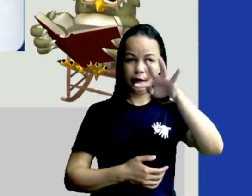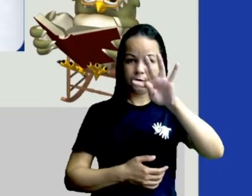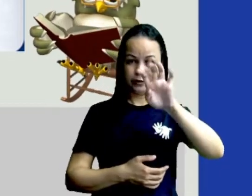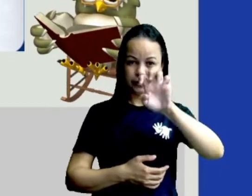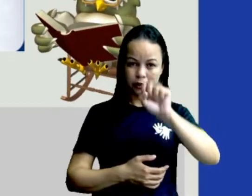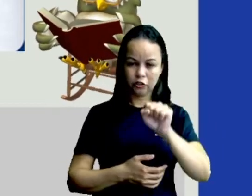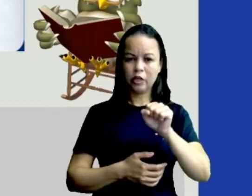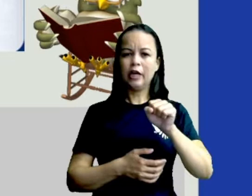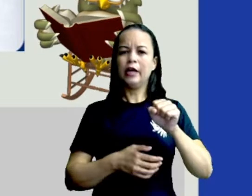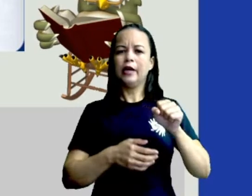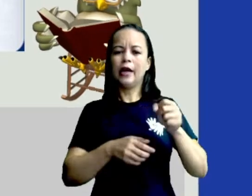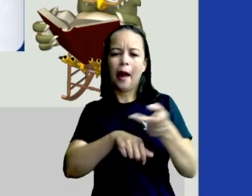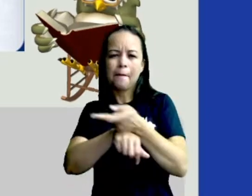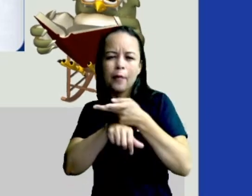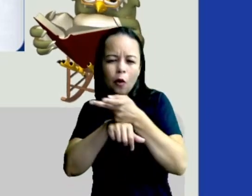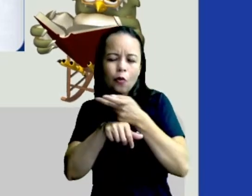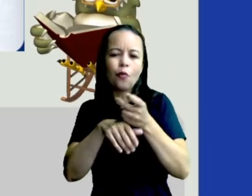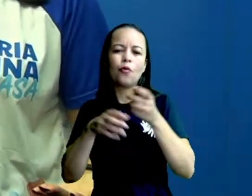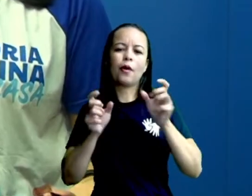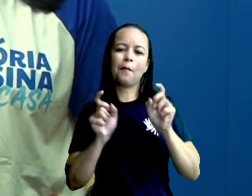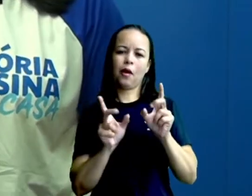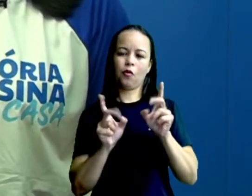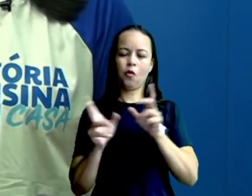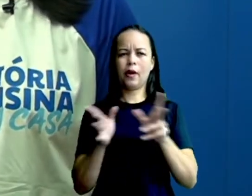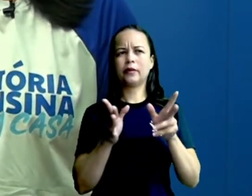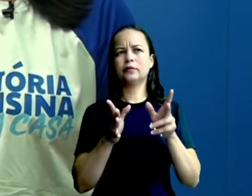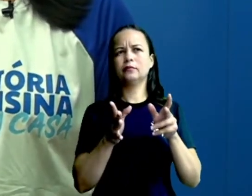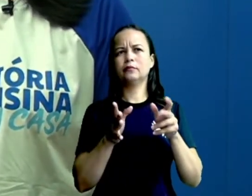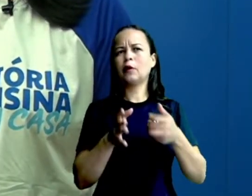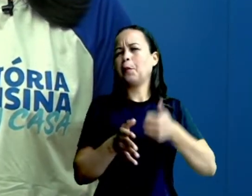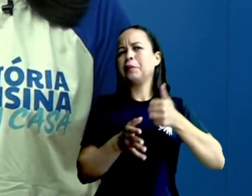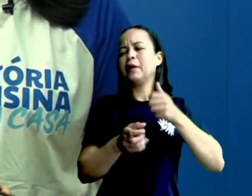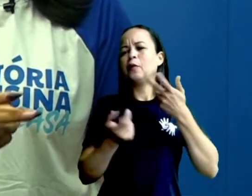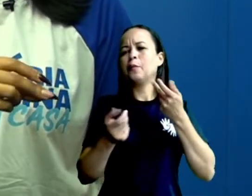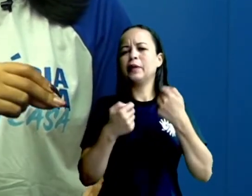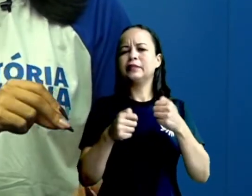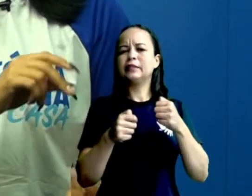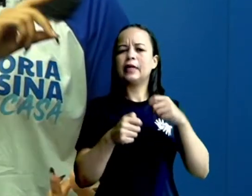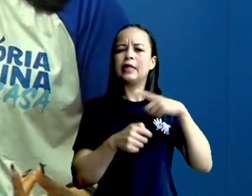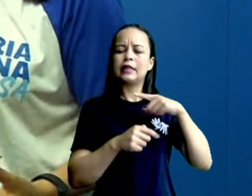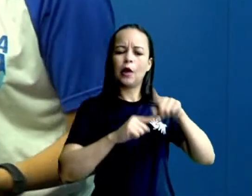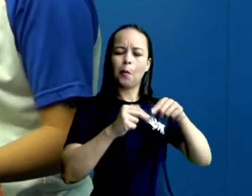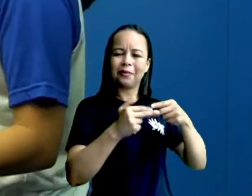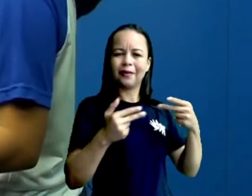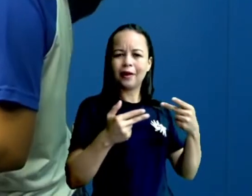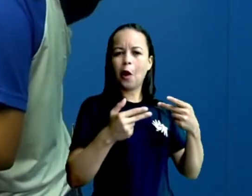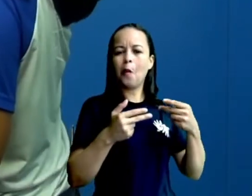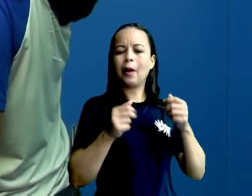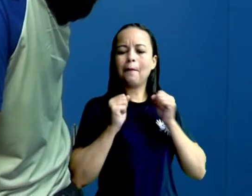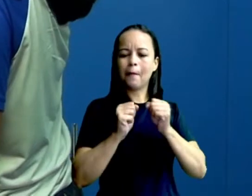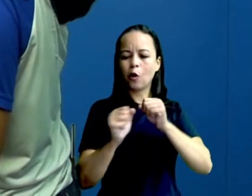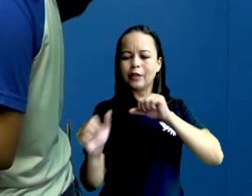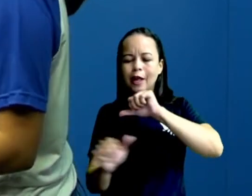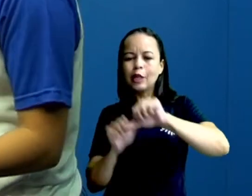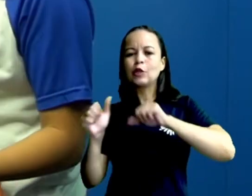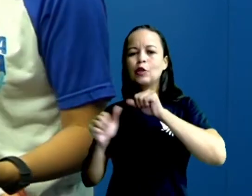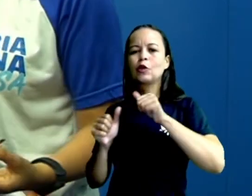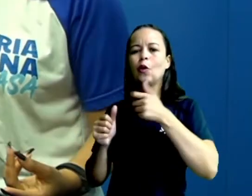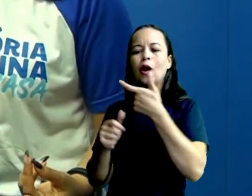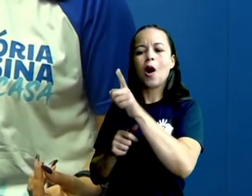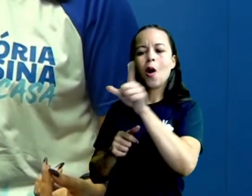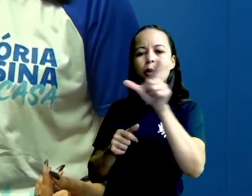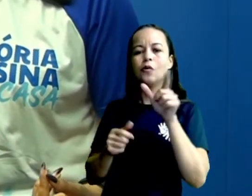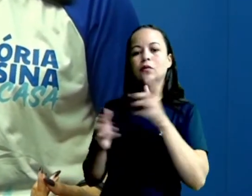tem que procurar as riquezas, a gente tem que procurar o que trocar. É ou não é? Então, é onde entra a missão